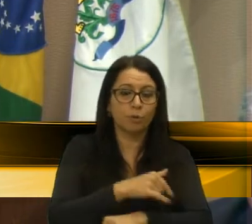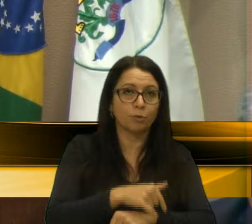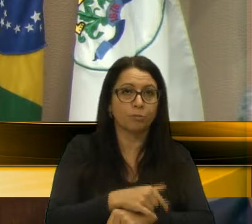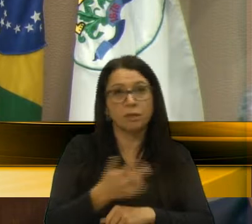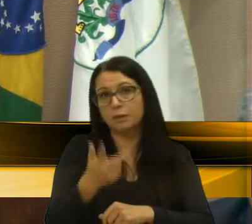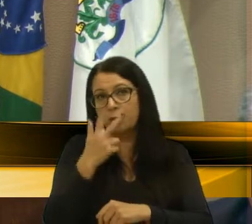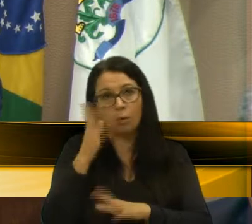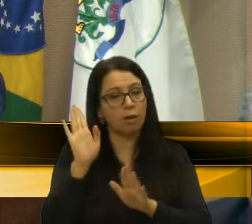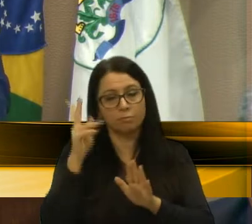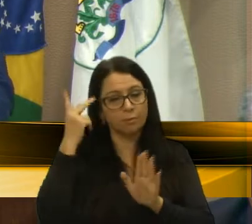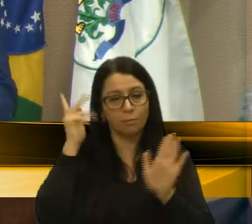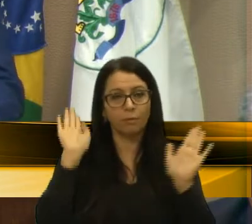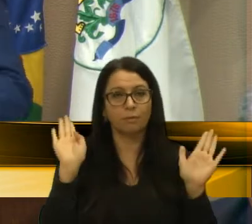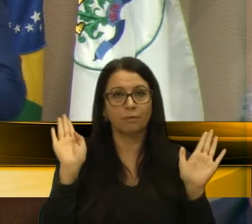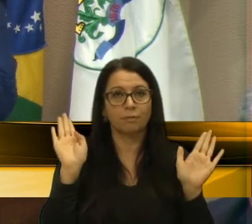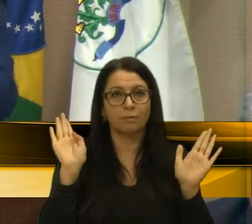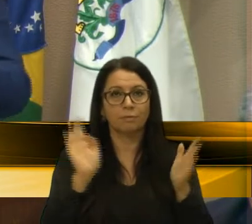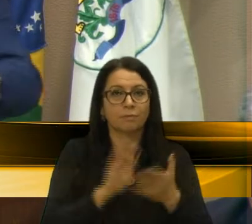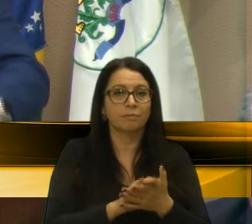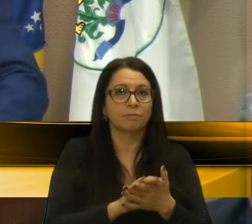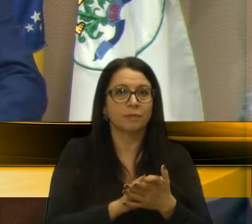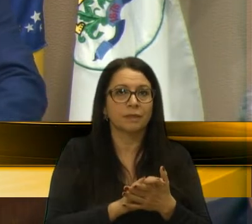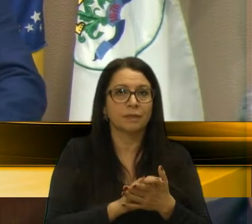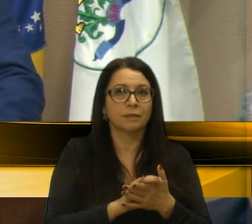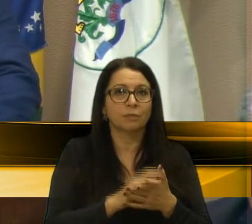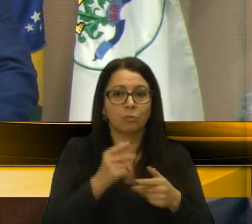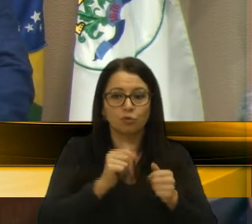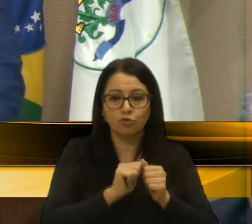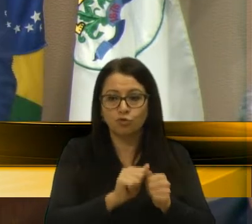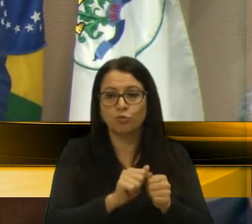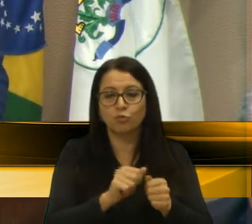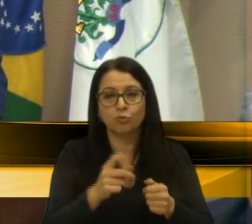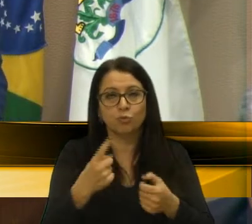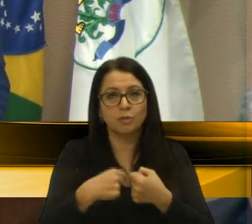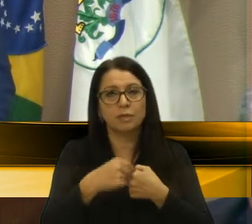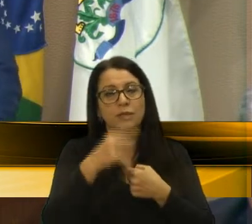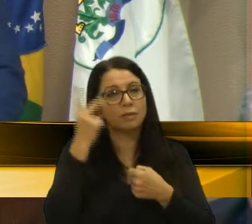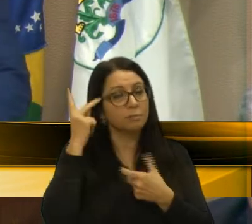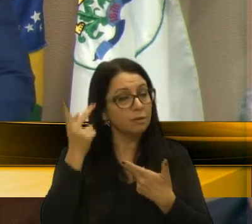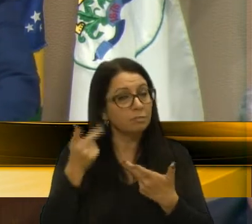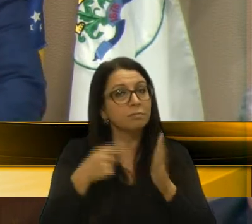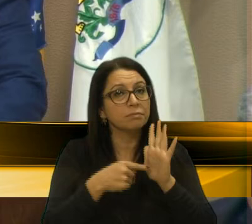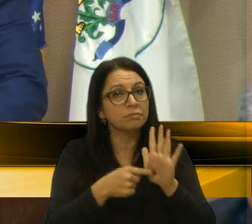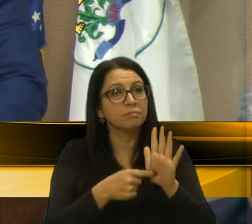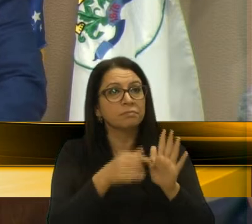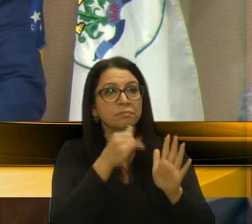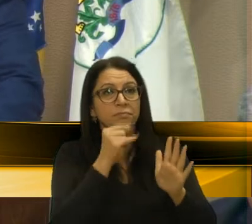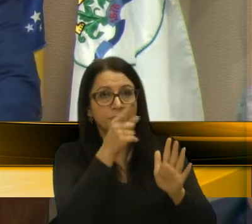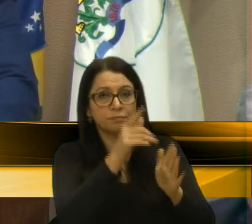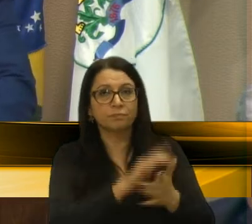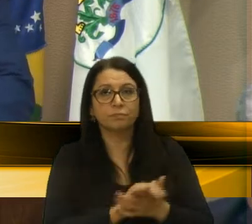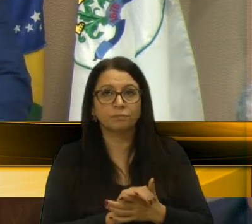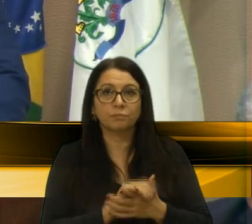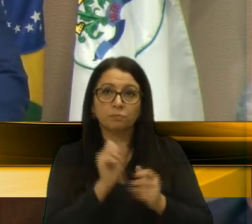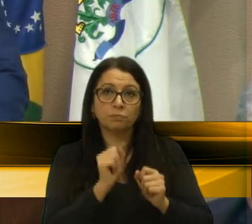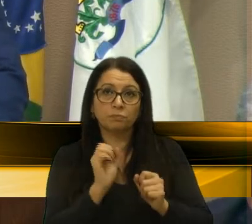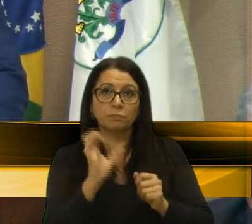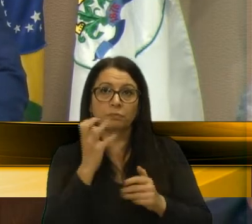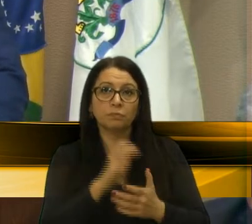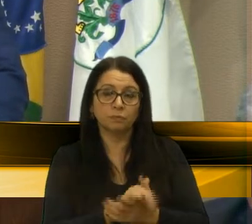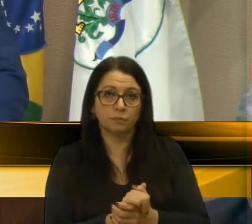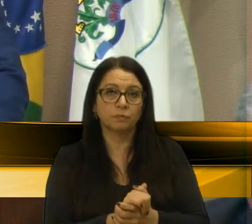tido como se fosse São Paulo, como a extensão da cidade de São Paulo. Então, eu trouxe aqui outros exemplos, inclusive, do que pode